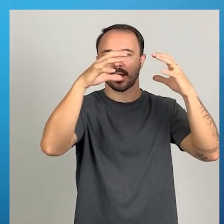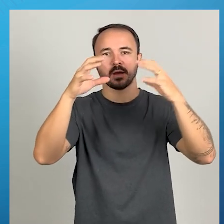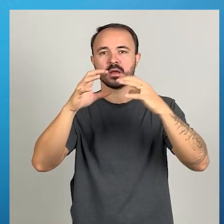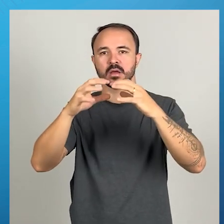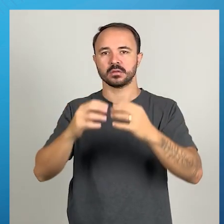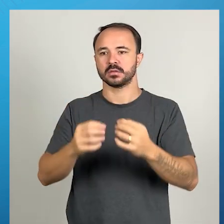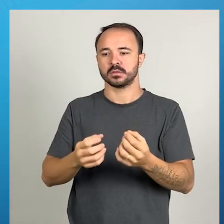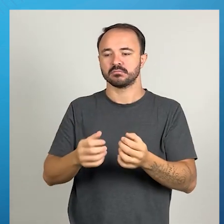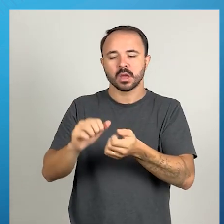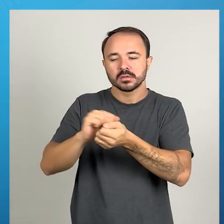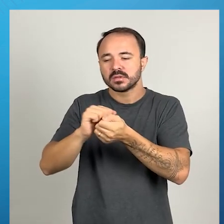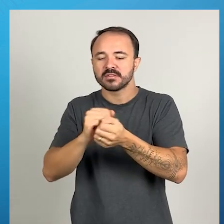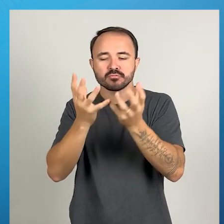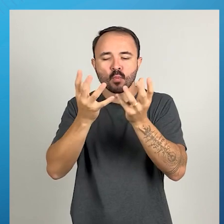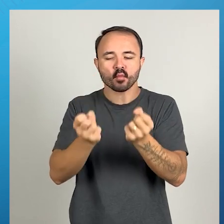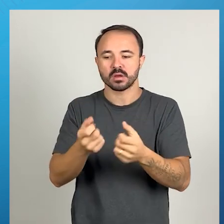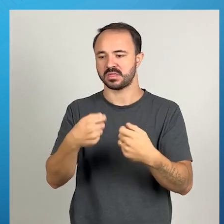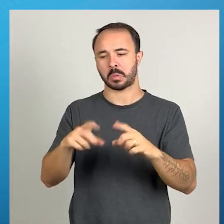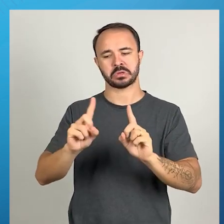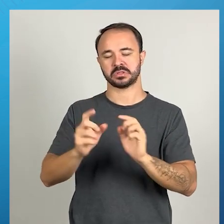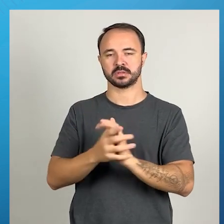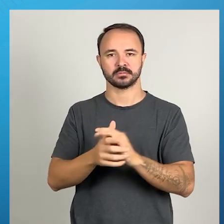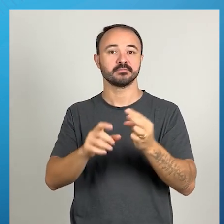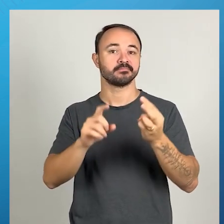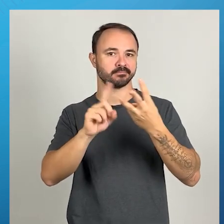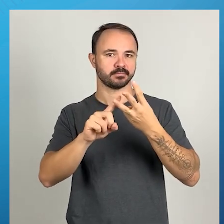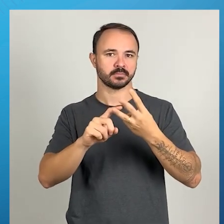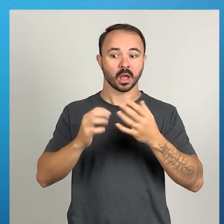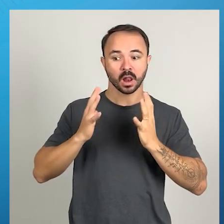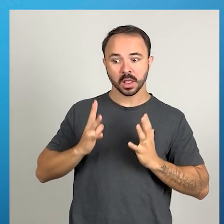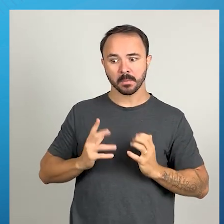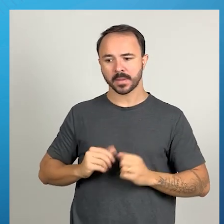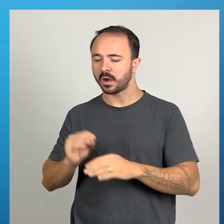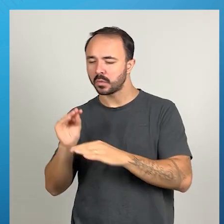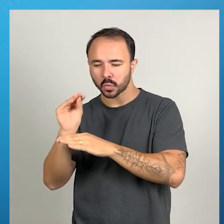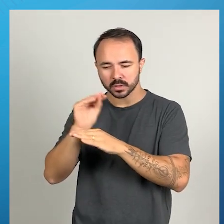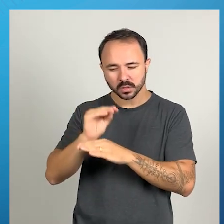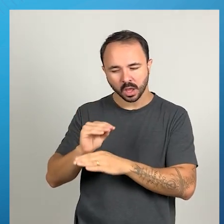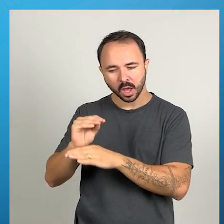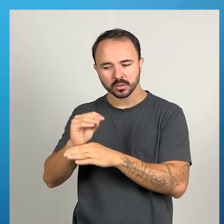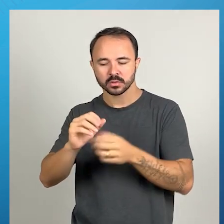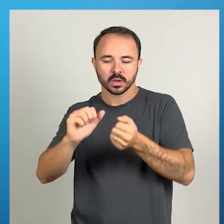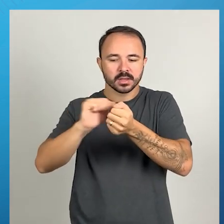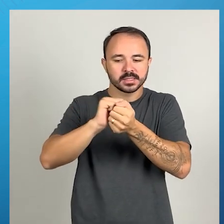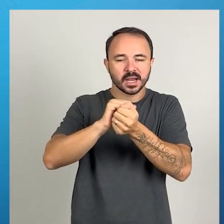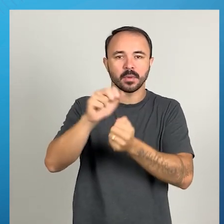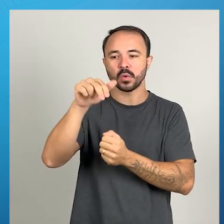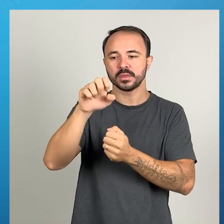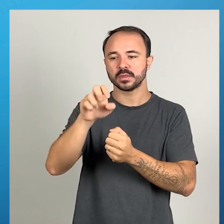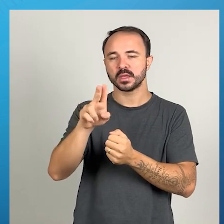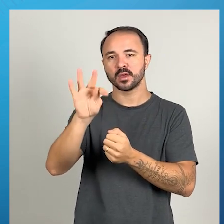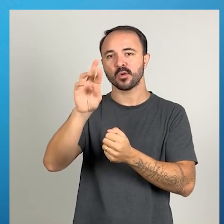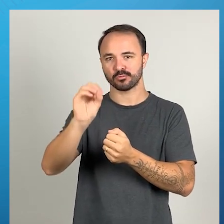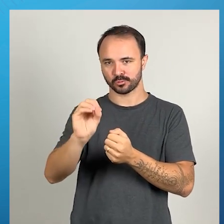necessário secar depois. Letra C. Limpar delicadamente o cordão umbilical com água e sabão neutro durante o banho do